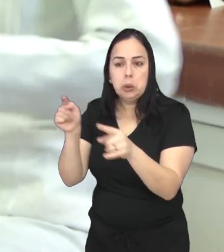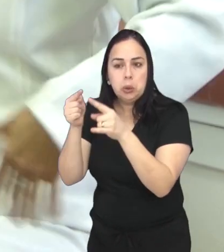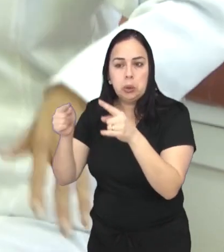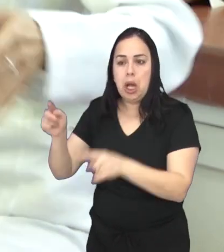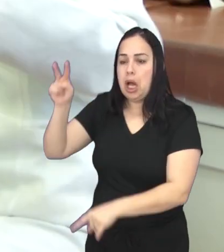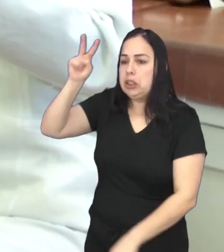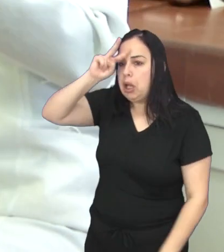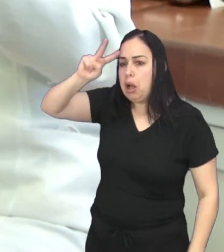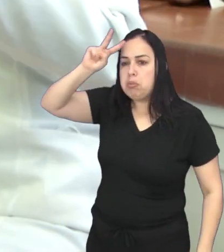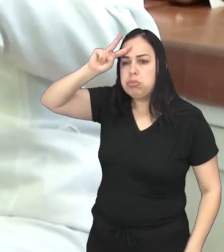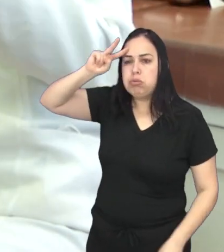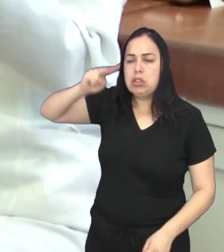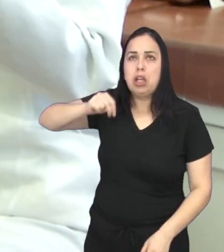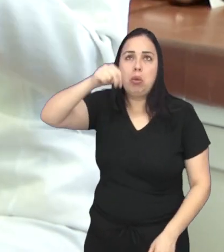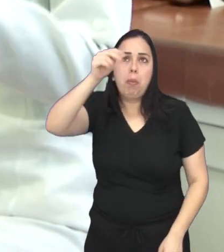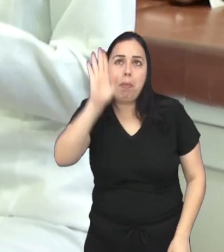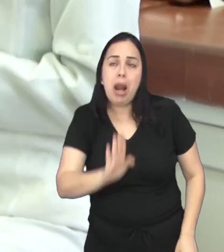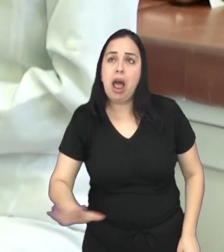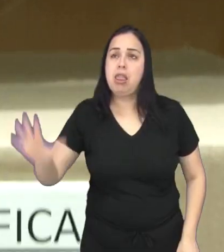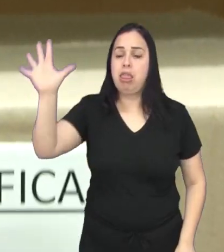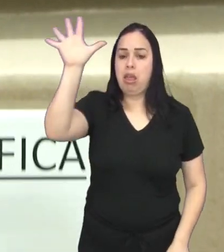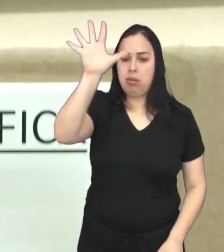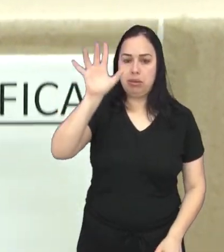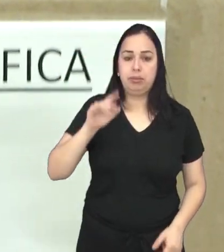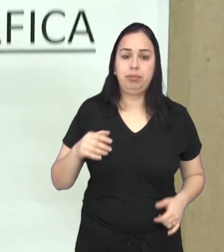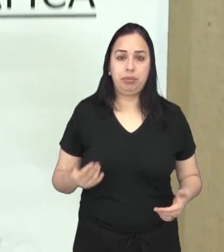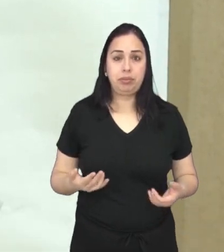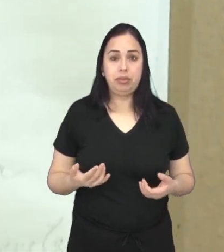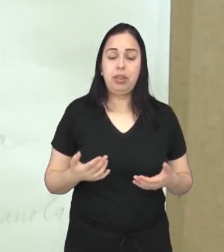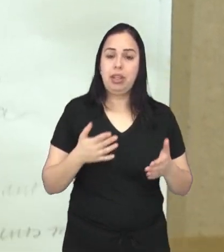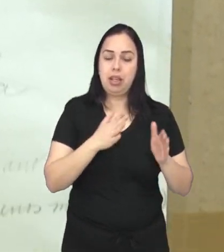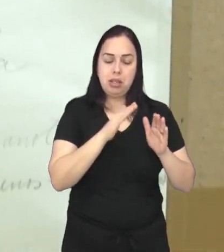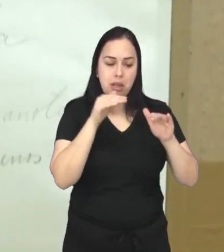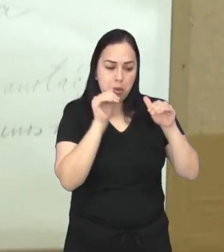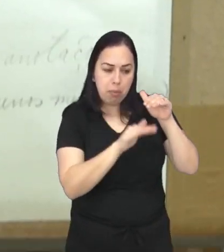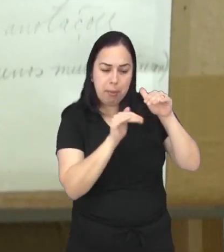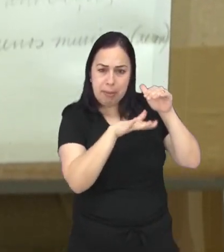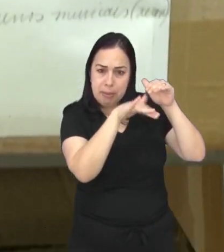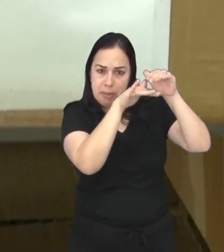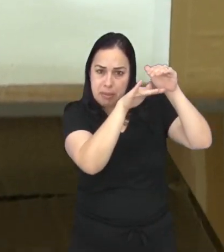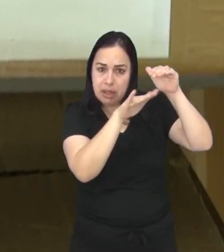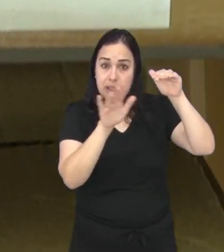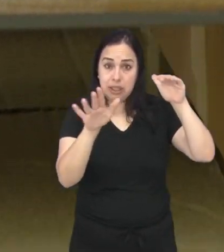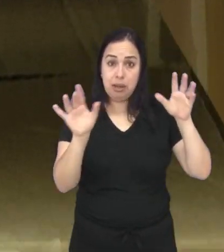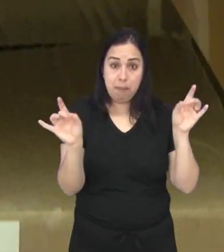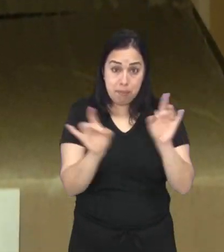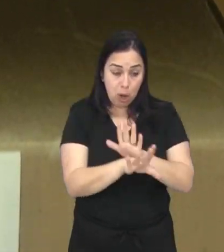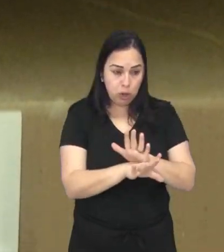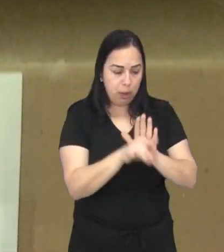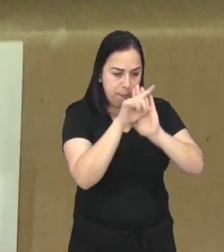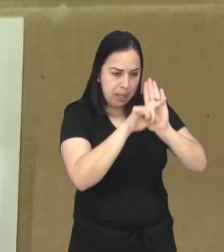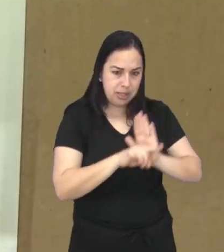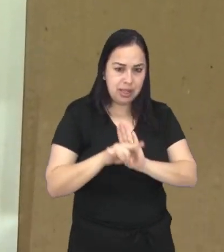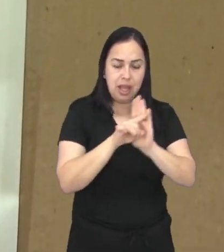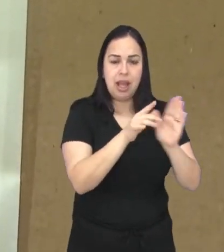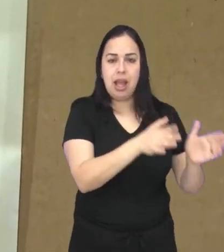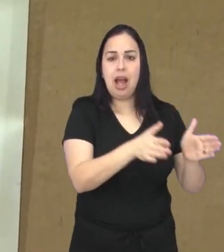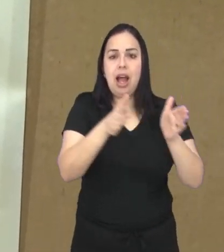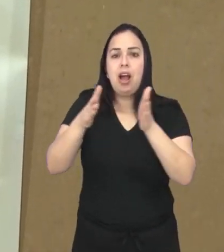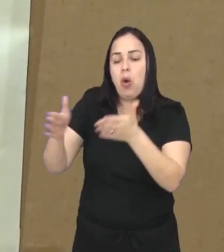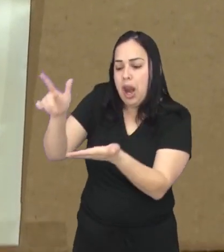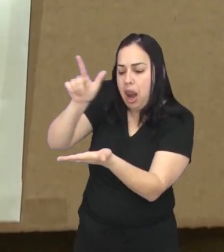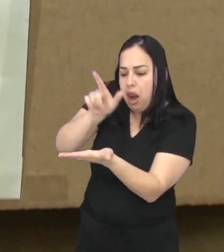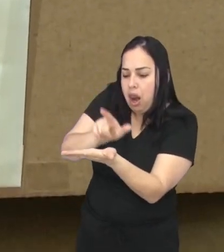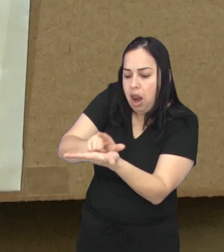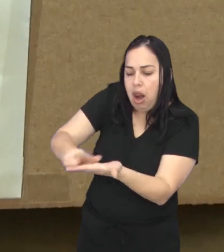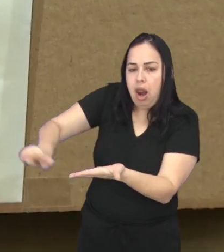dele, né? É a história da música do país também. E voltando para o processo de documentação, depois da triagem vem a